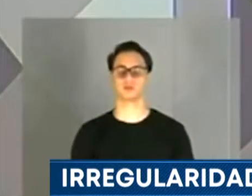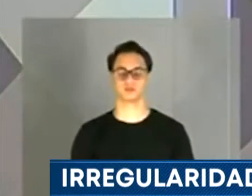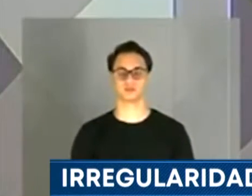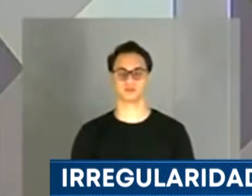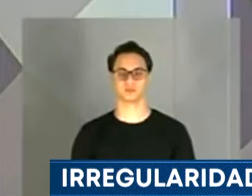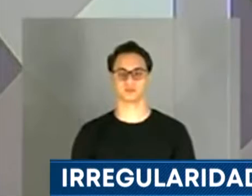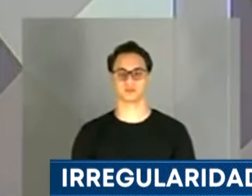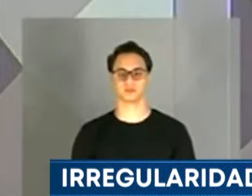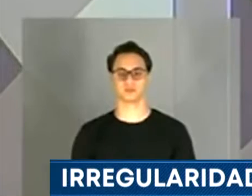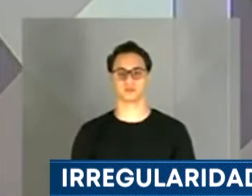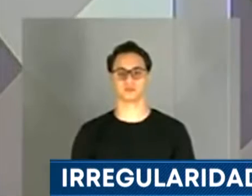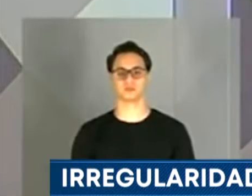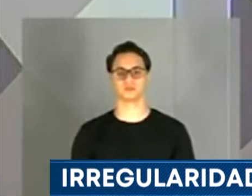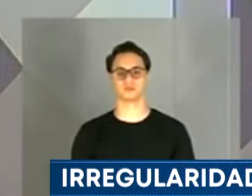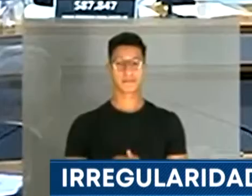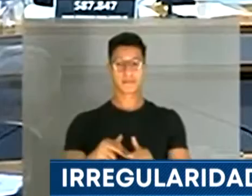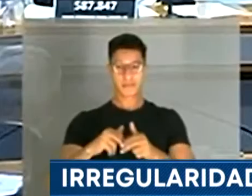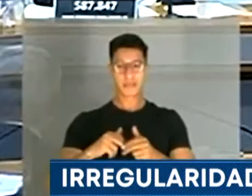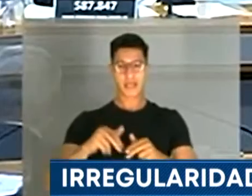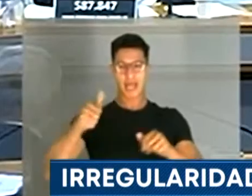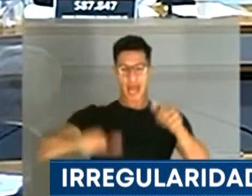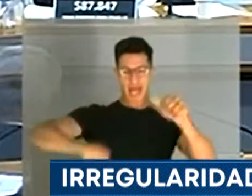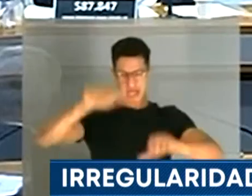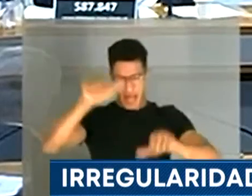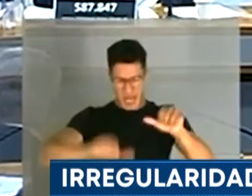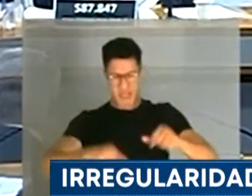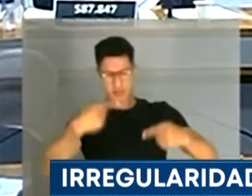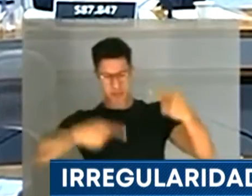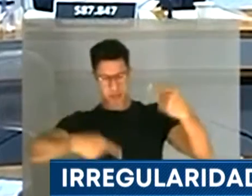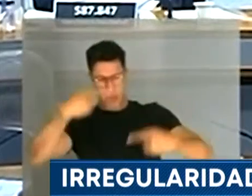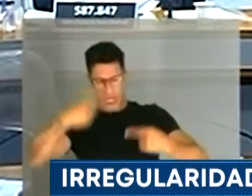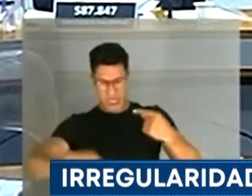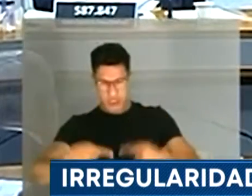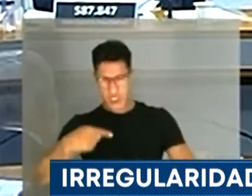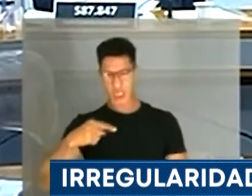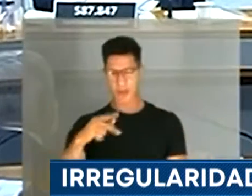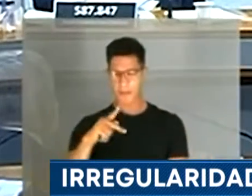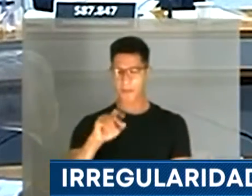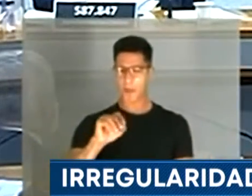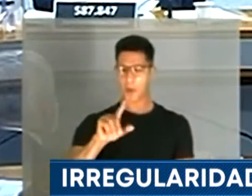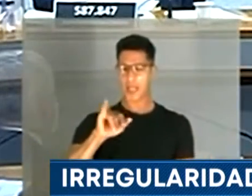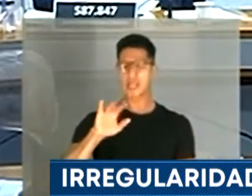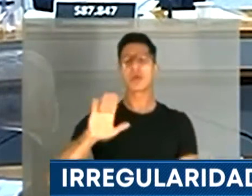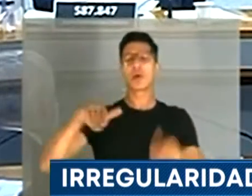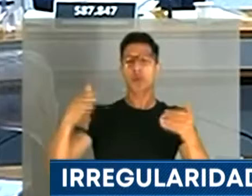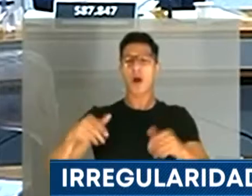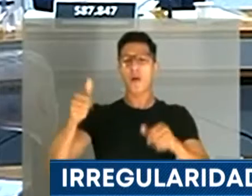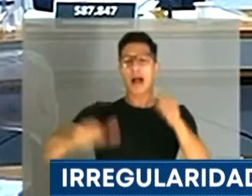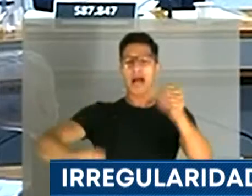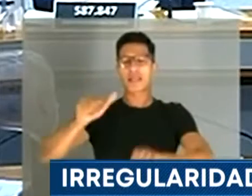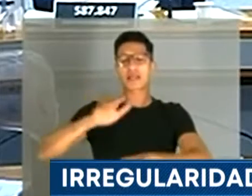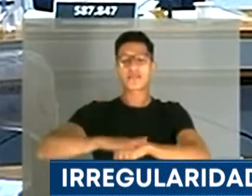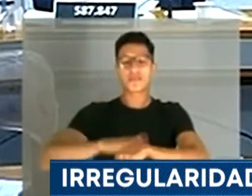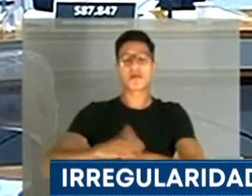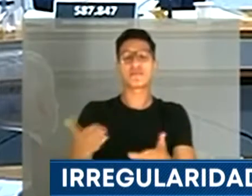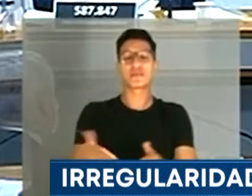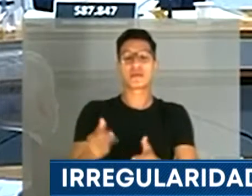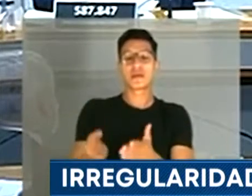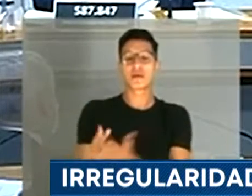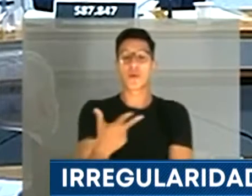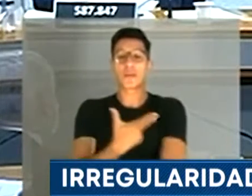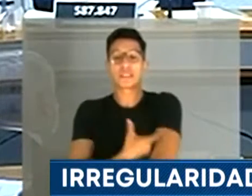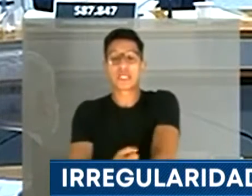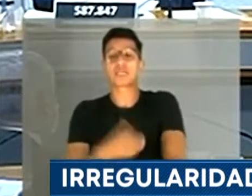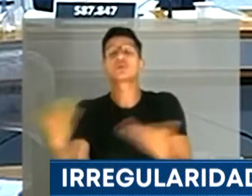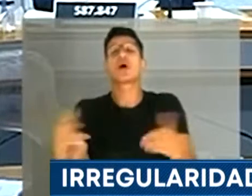muito constrangido em ter a sua vida íntima exposta por meio do comparecimento à CPI e